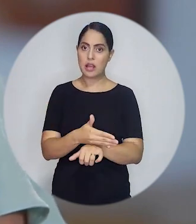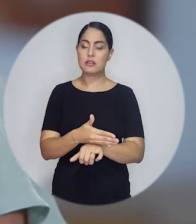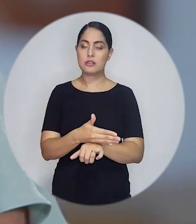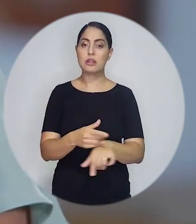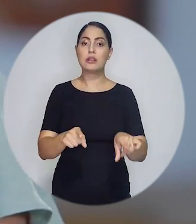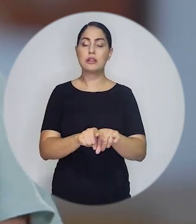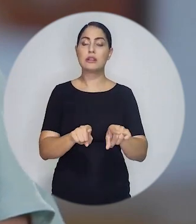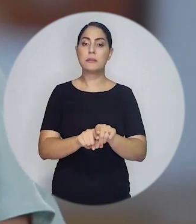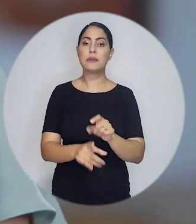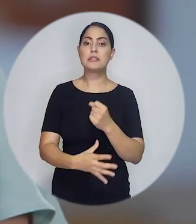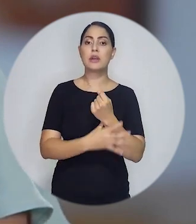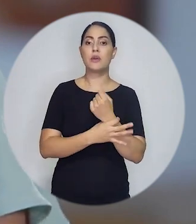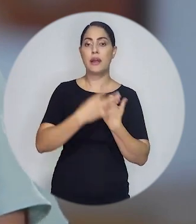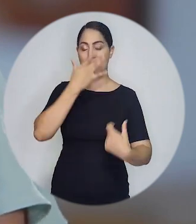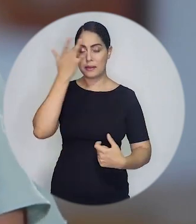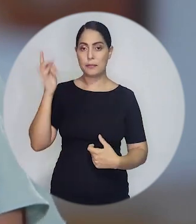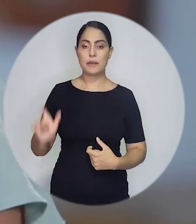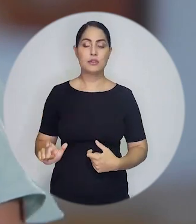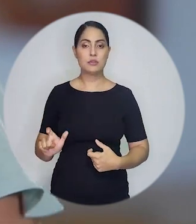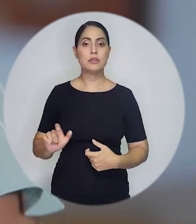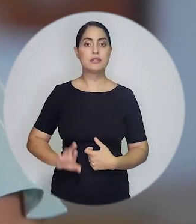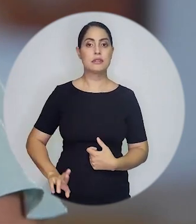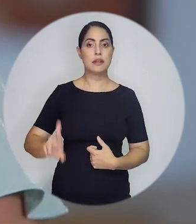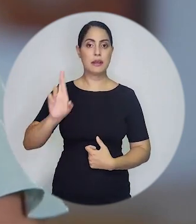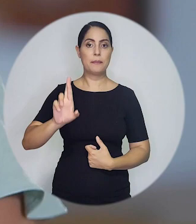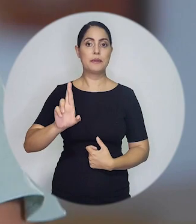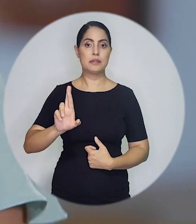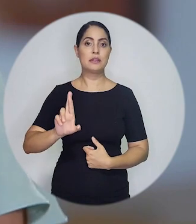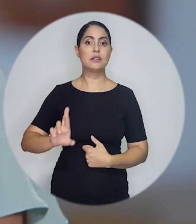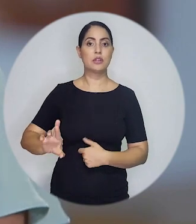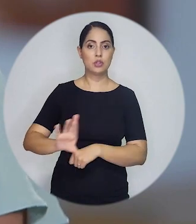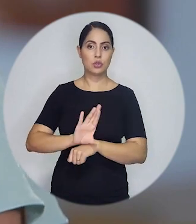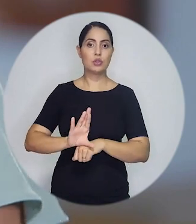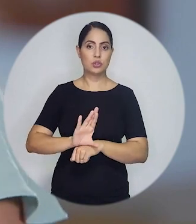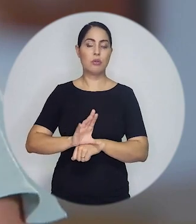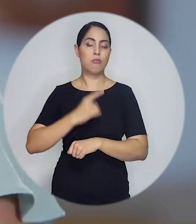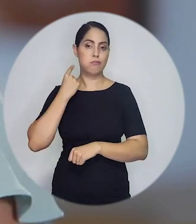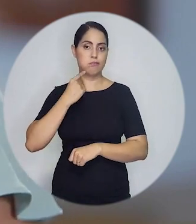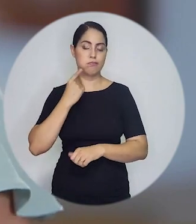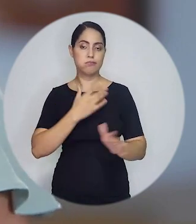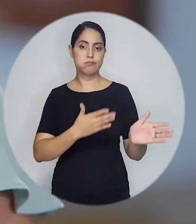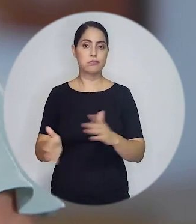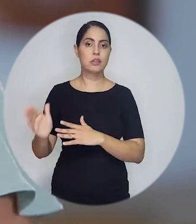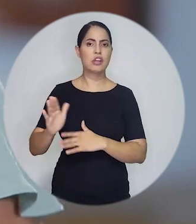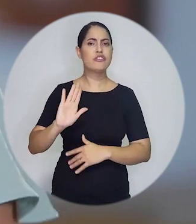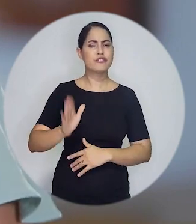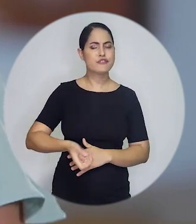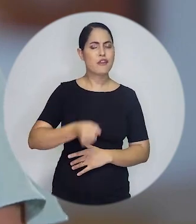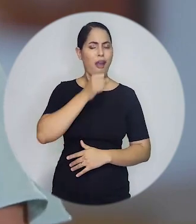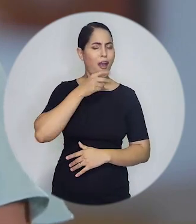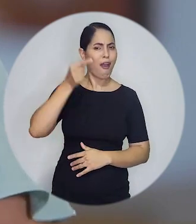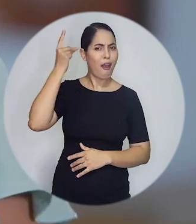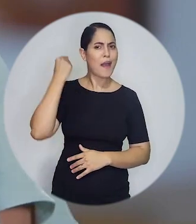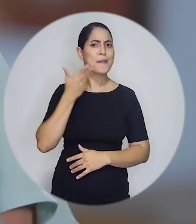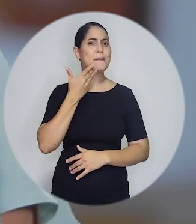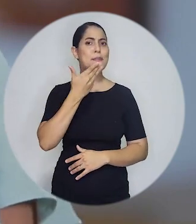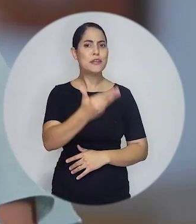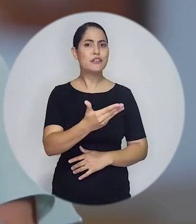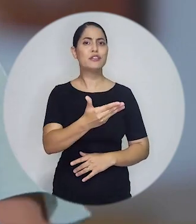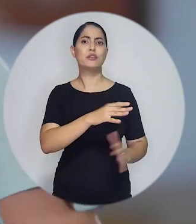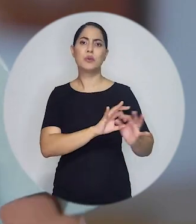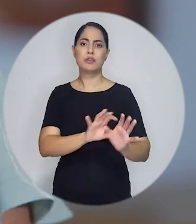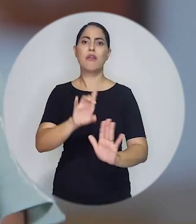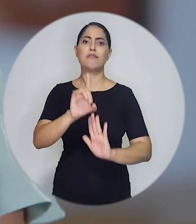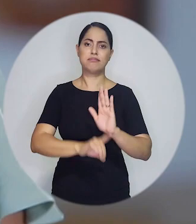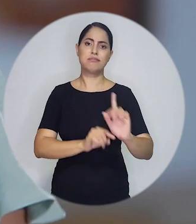bancos de dados e administrados pela autarquia aos segurados e representantes legalmente constituídos do processo. Essa era